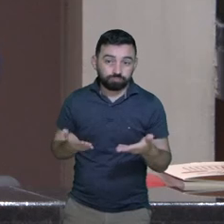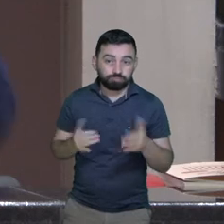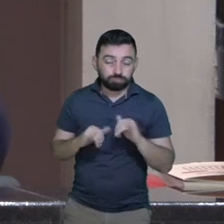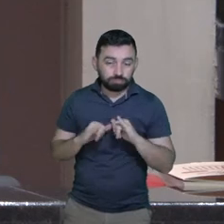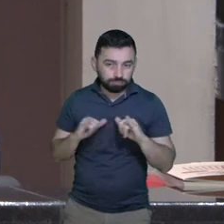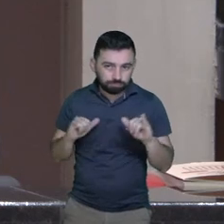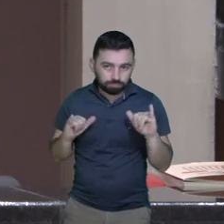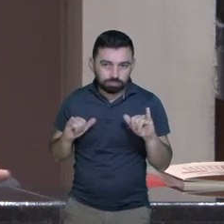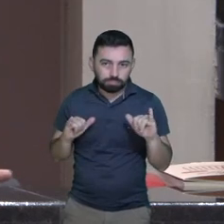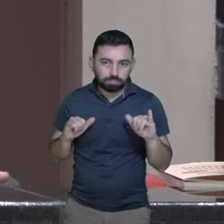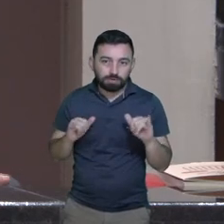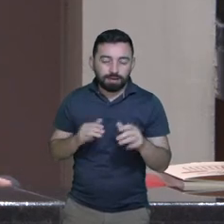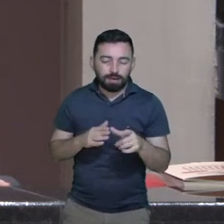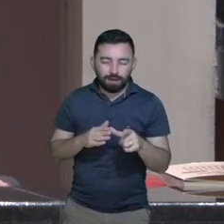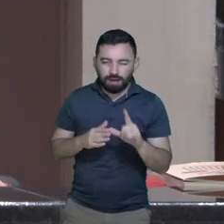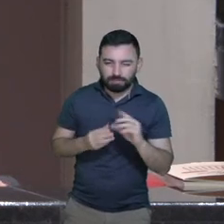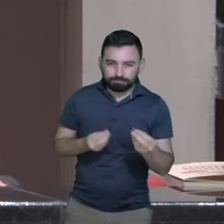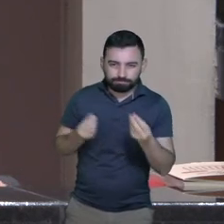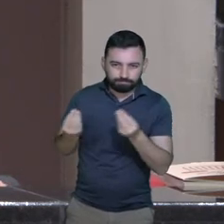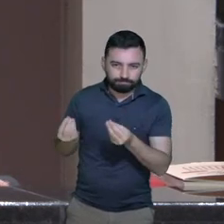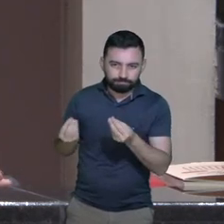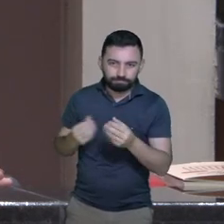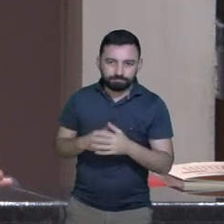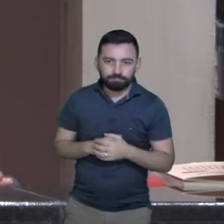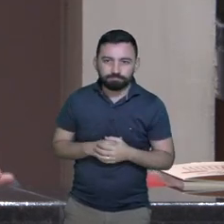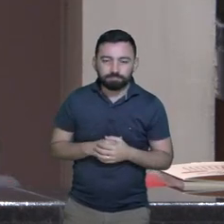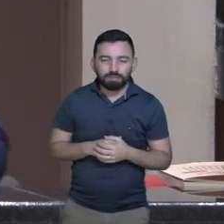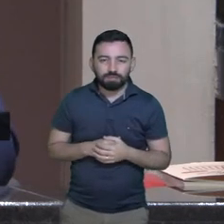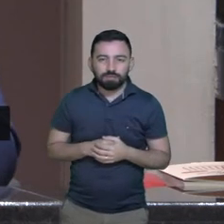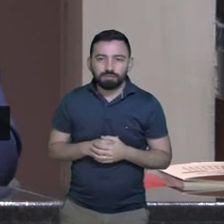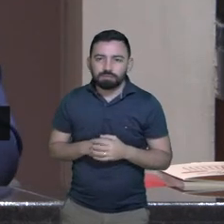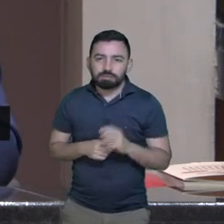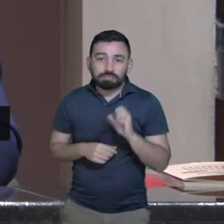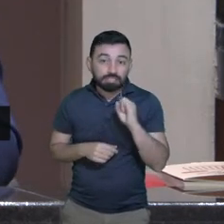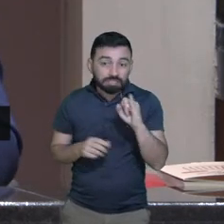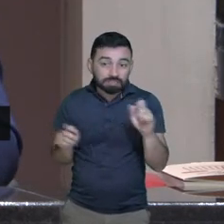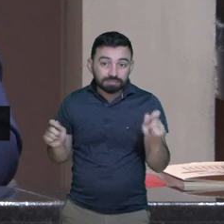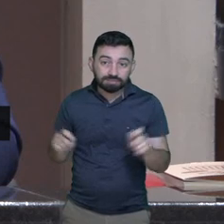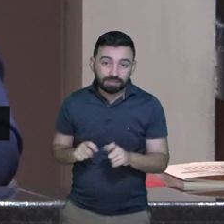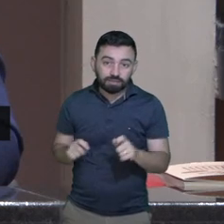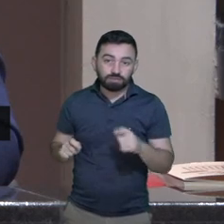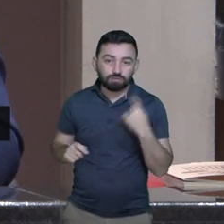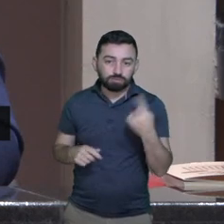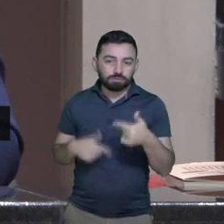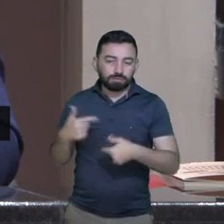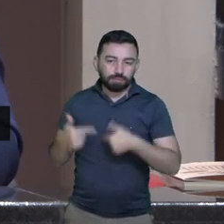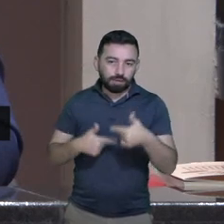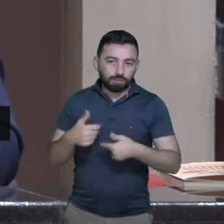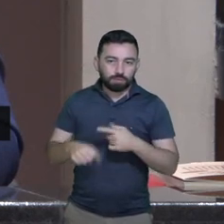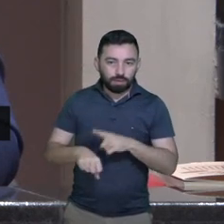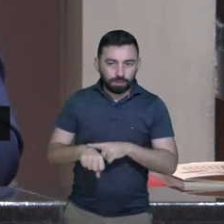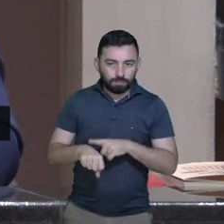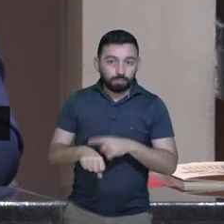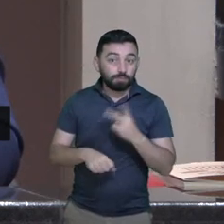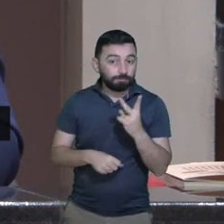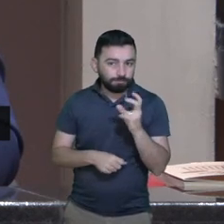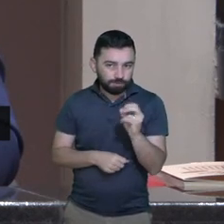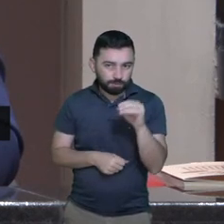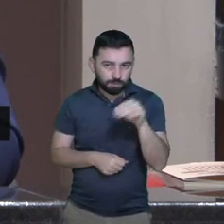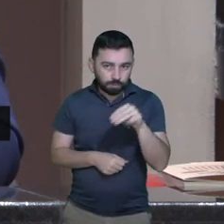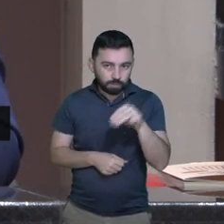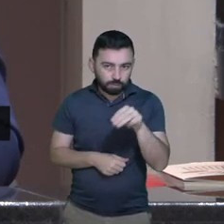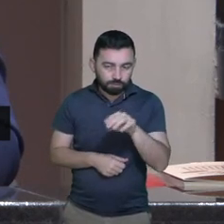passar a palavra para todos da mesa se é possível que nós trabalhemos com o tempo de 20 minutos cada